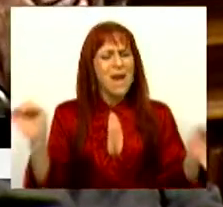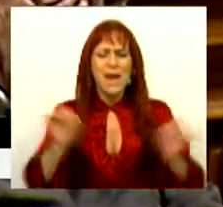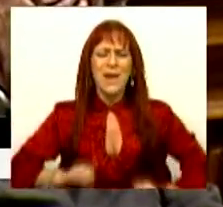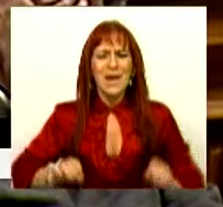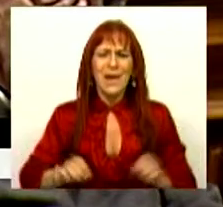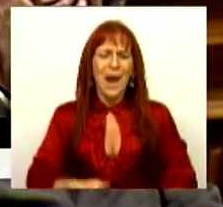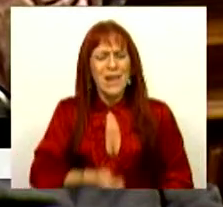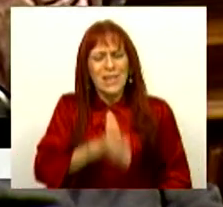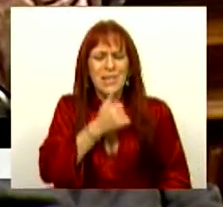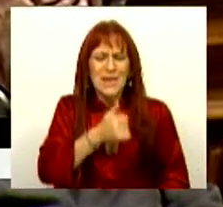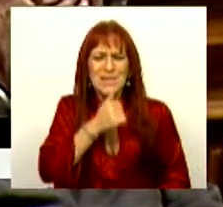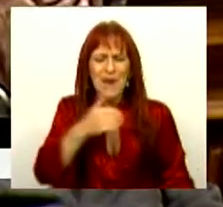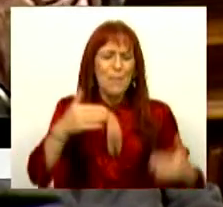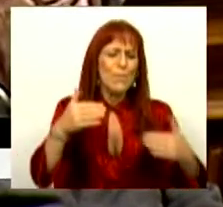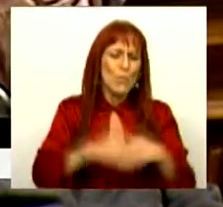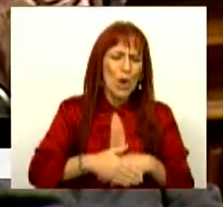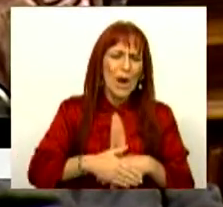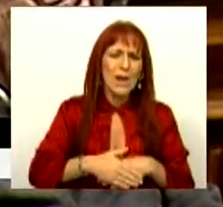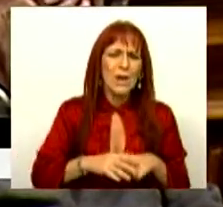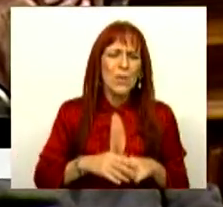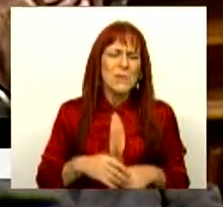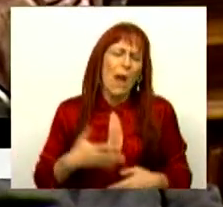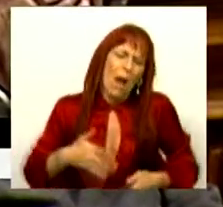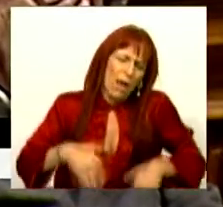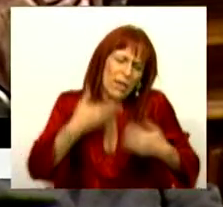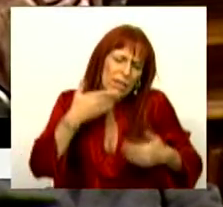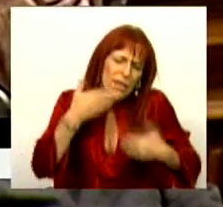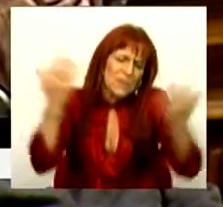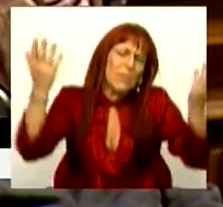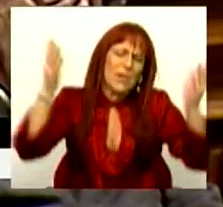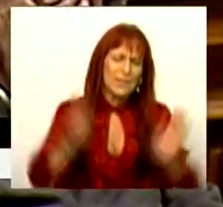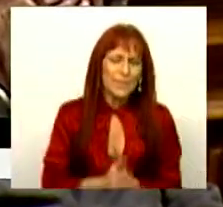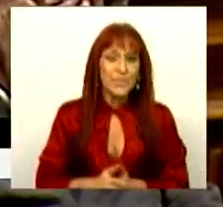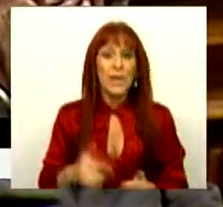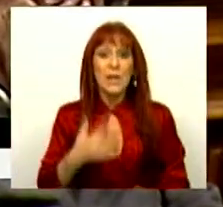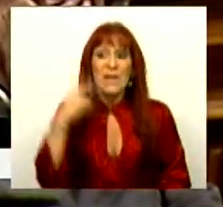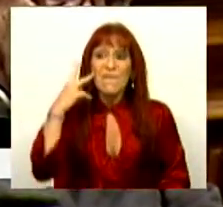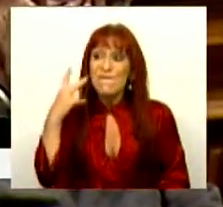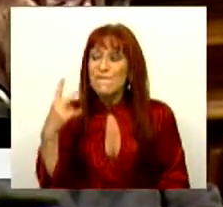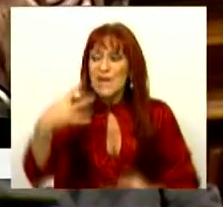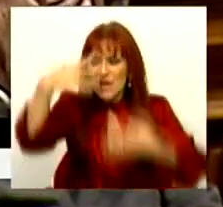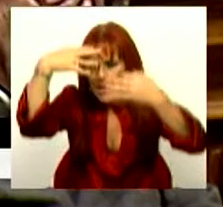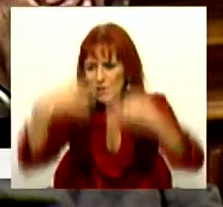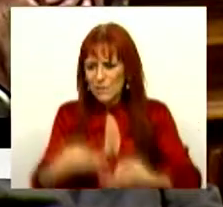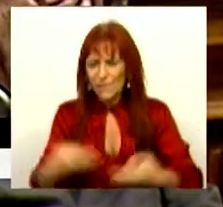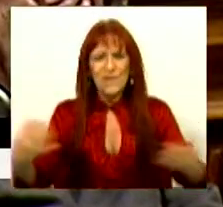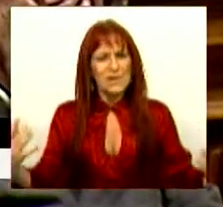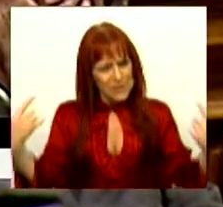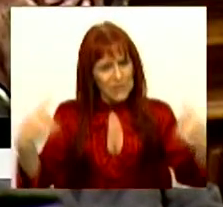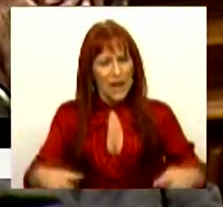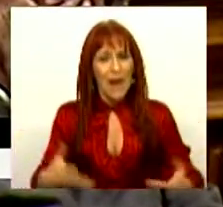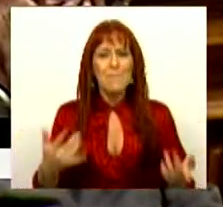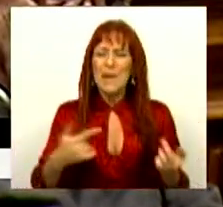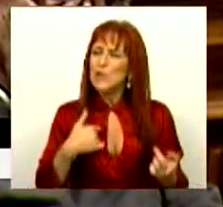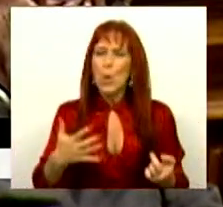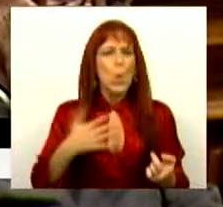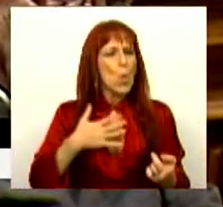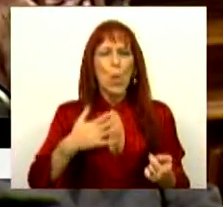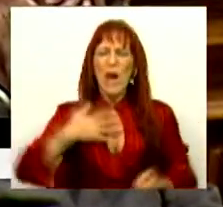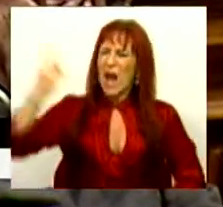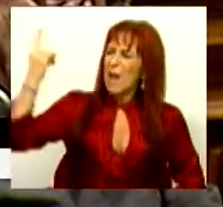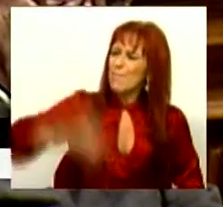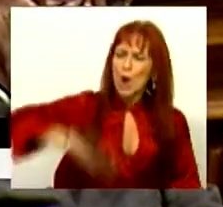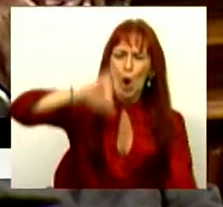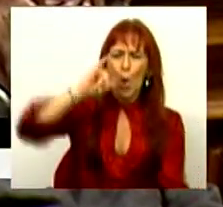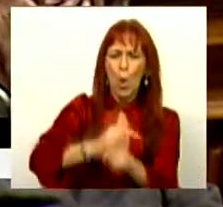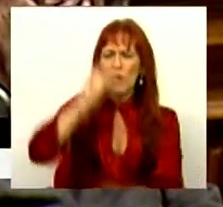Ninguém decide morrer de ânimo leve. Toda a vida tem dignidade. Mas eu não quero impor a